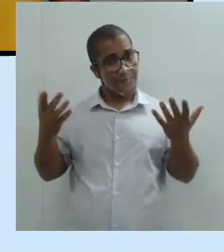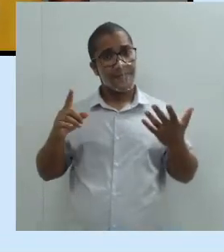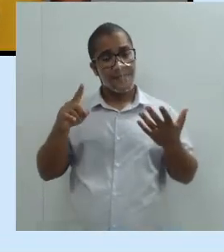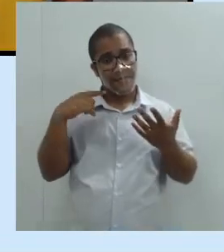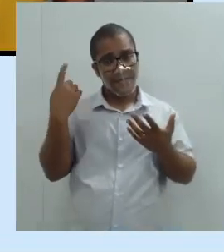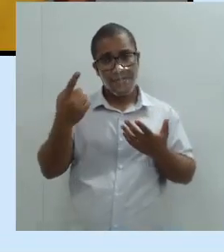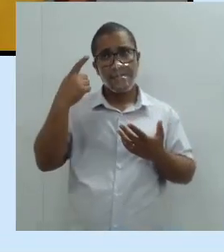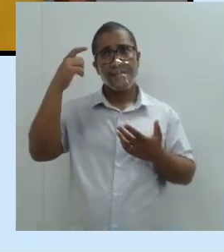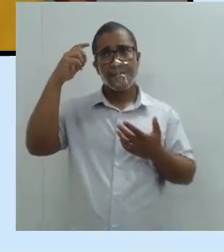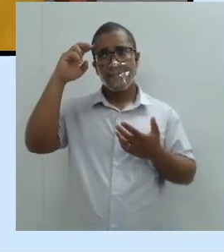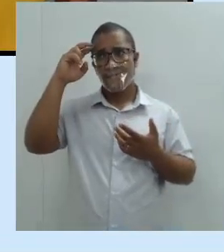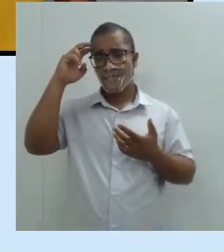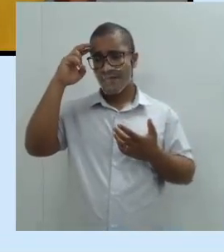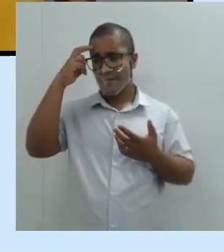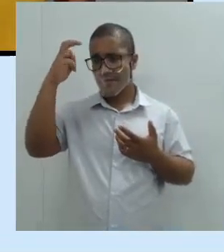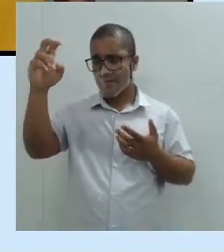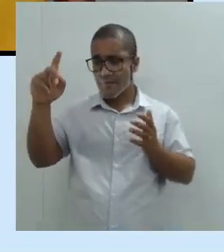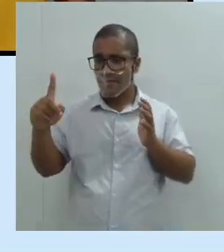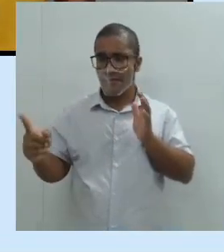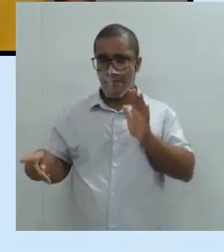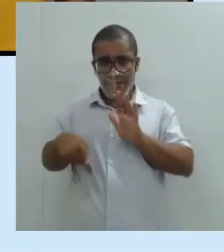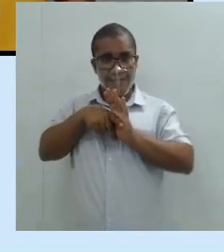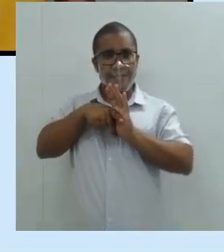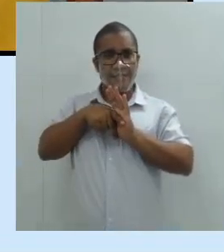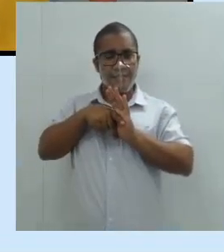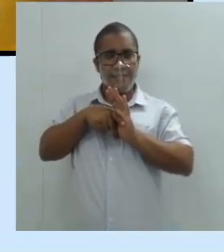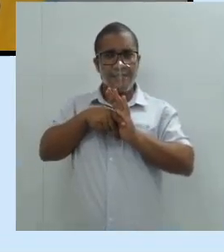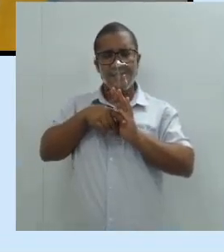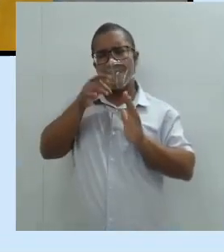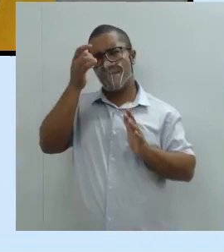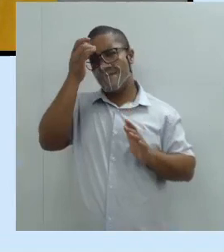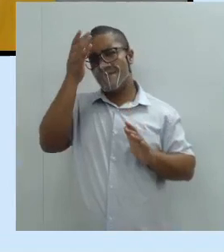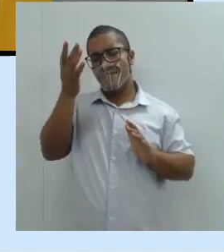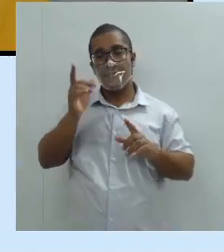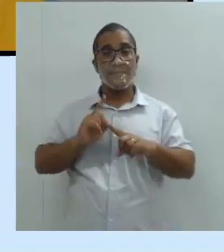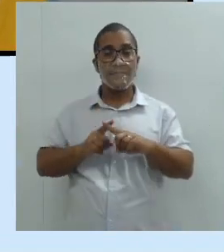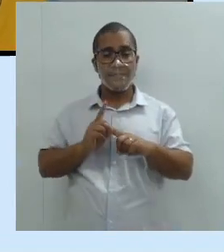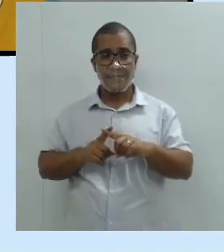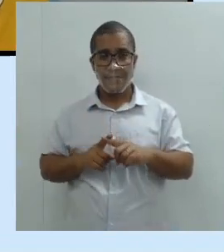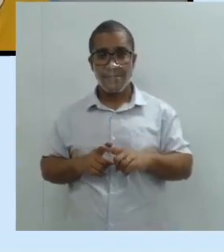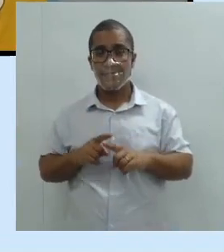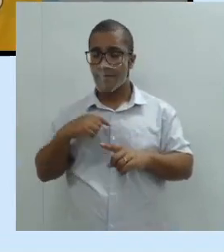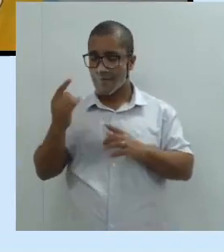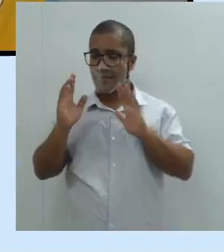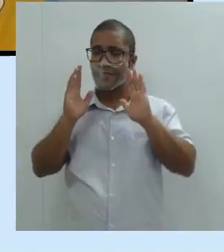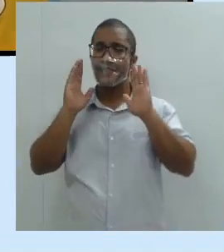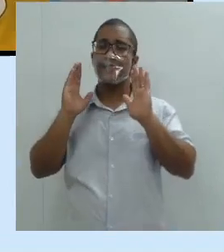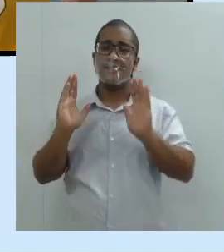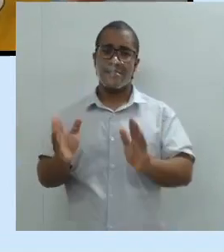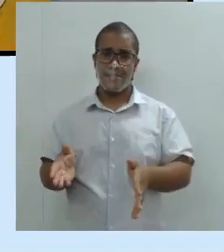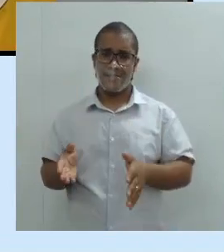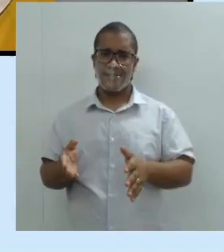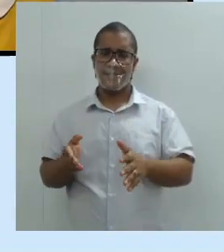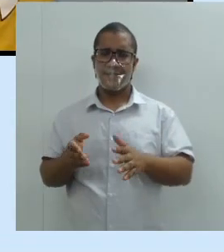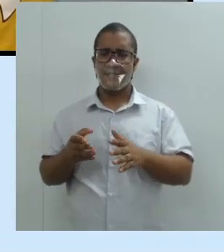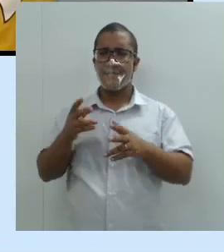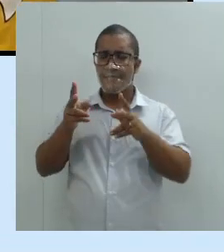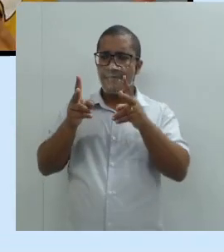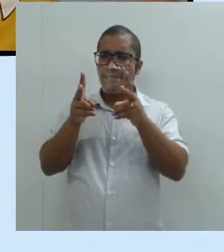uma cultura, é muito fácil. Por que é muito fácil, professor? Porque a gente ali já vai vendo